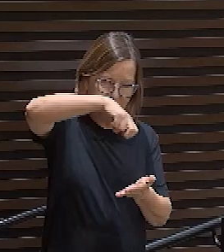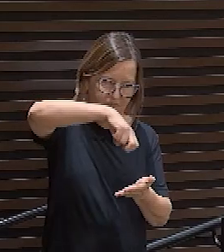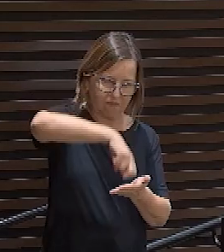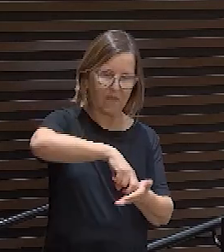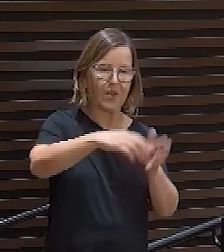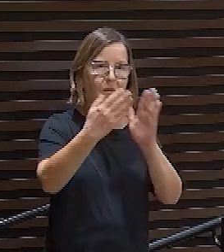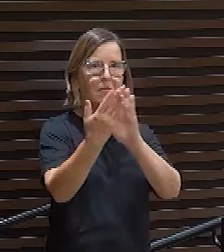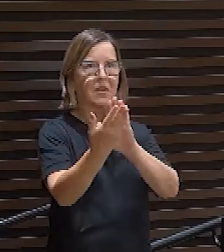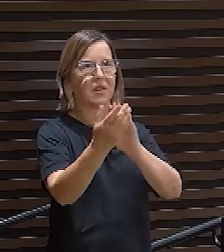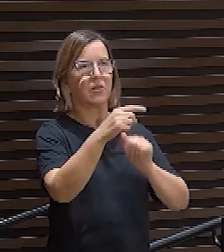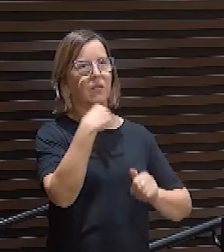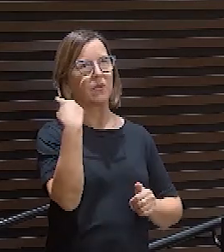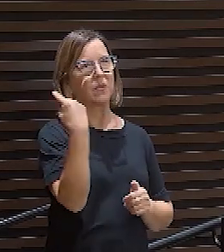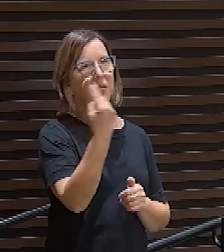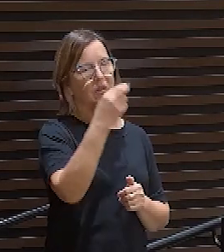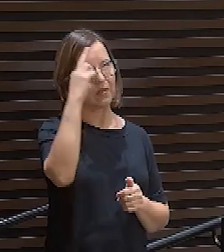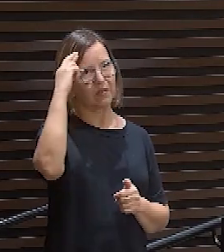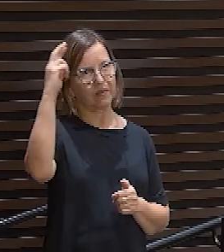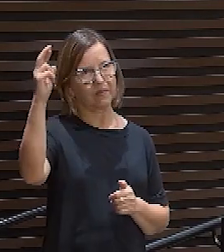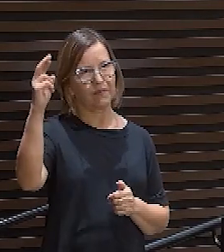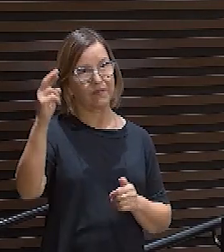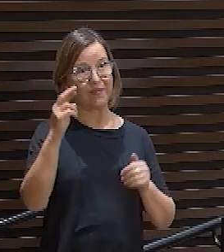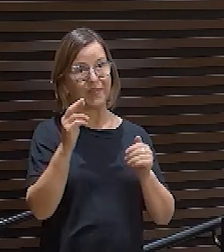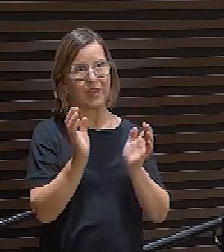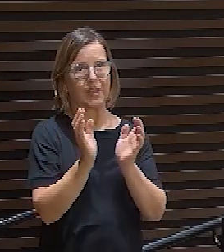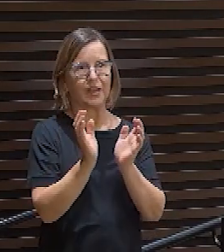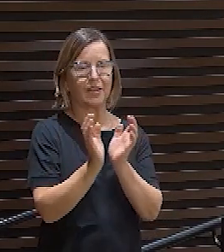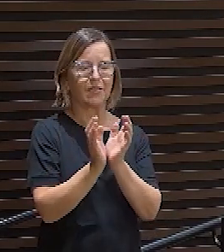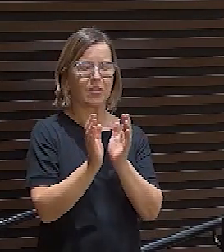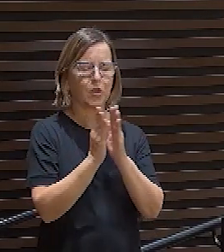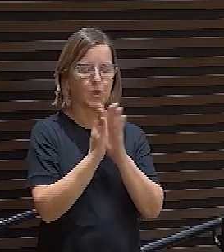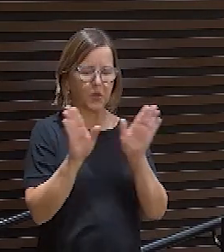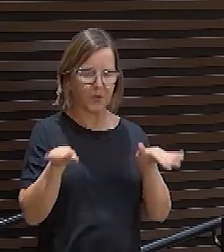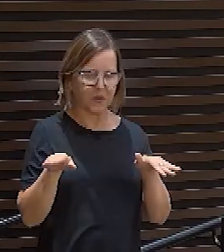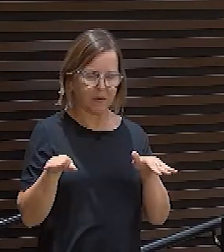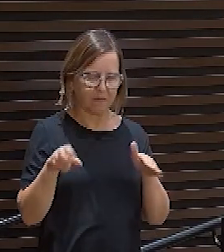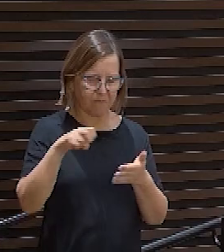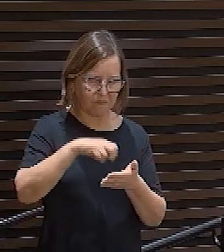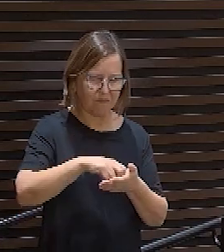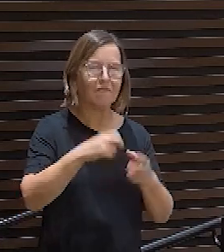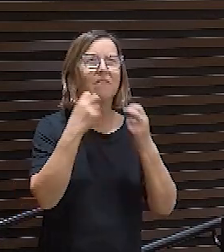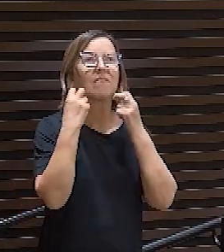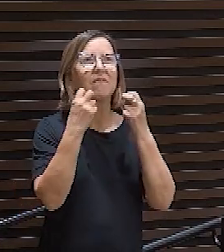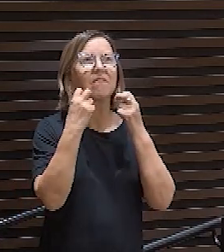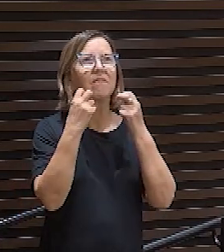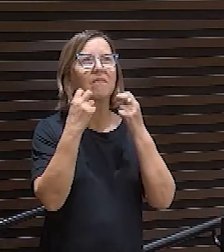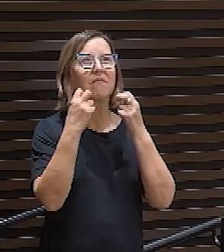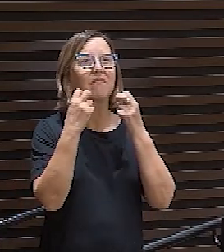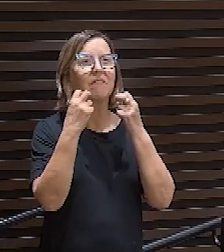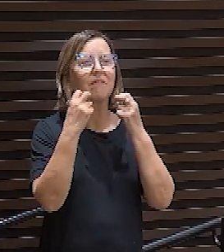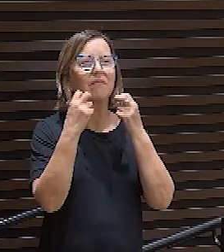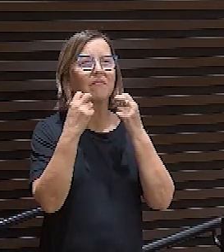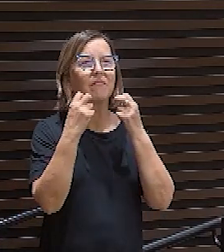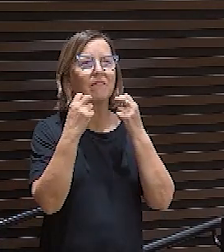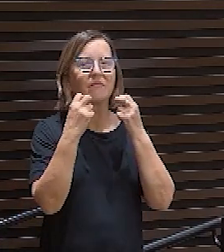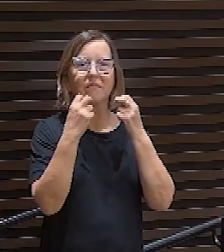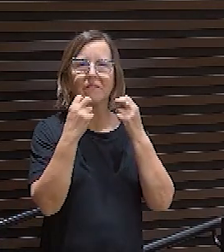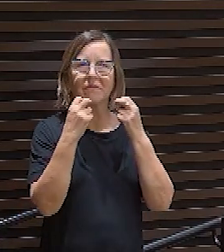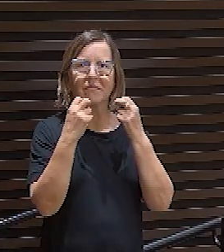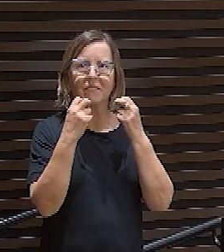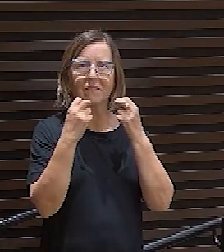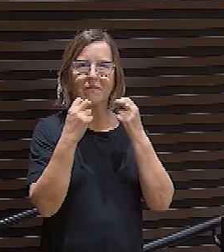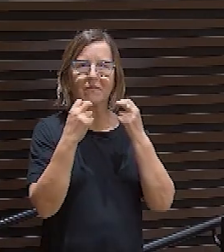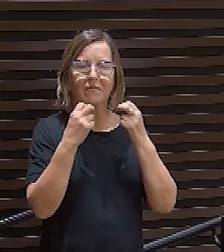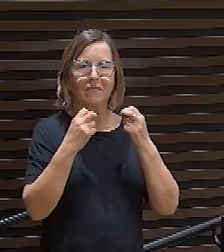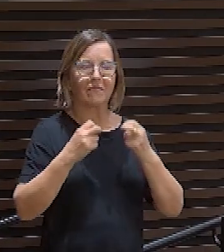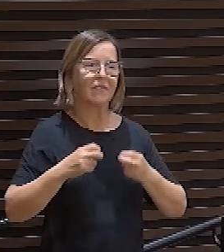Senhor. E os anjos prostrados clamam: tragam os apetrechos reais,